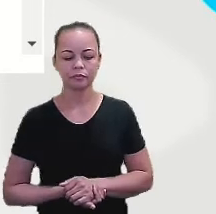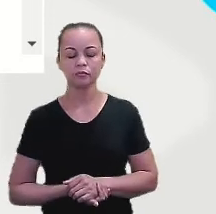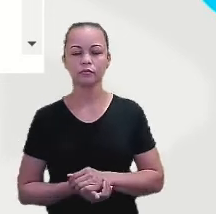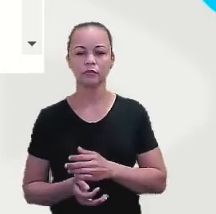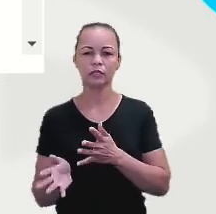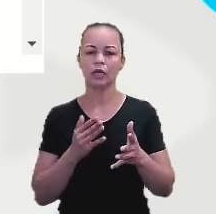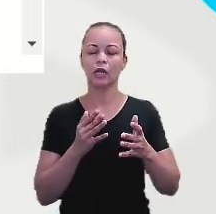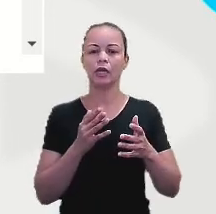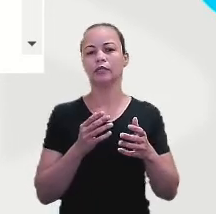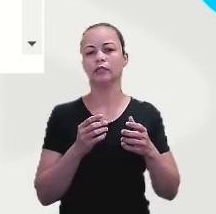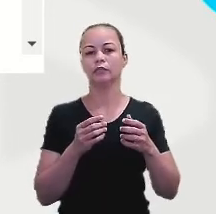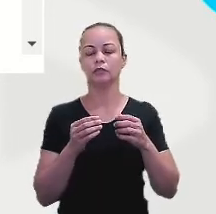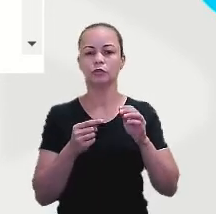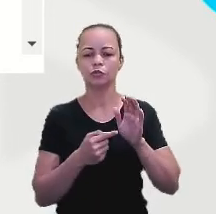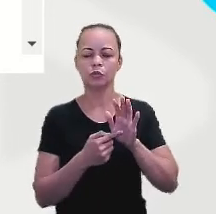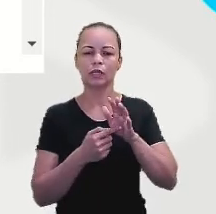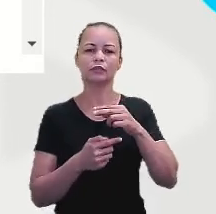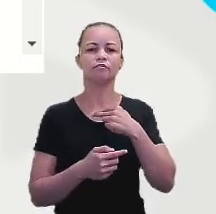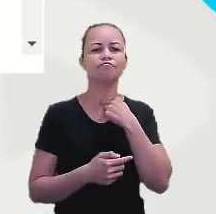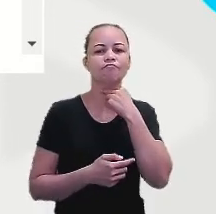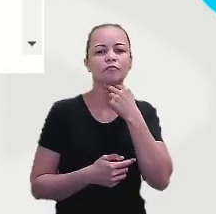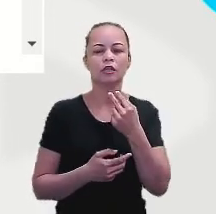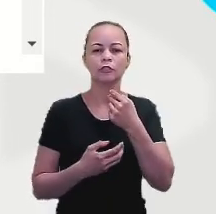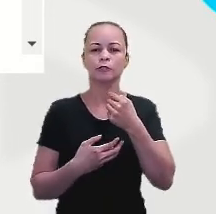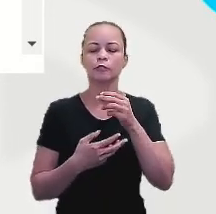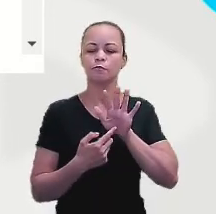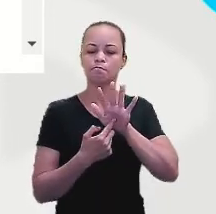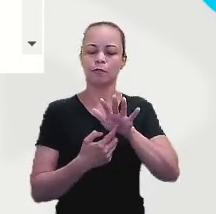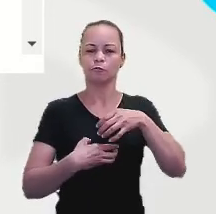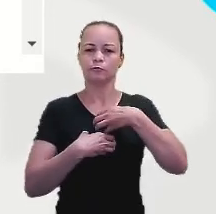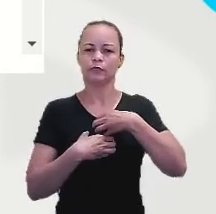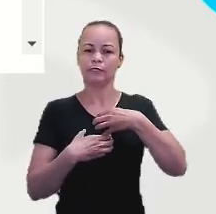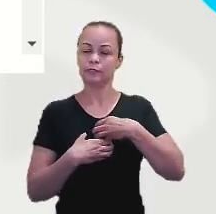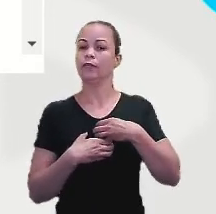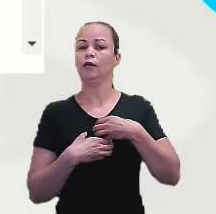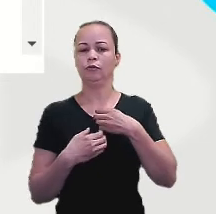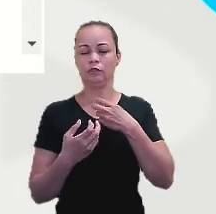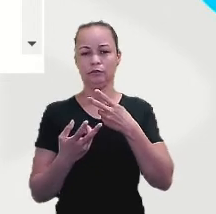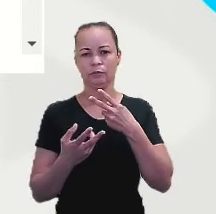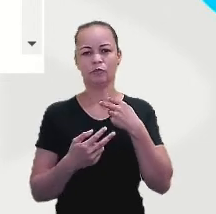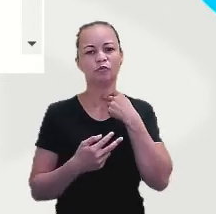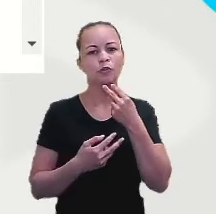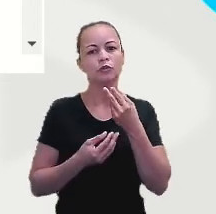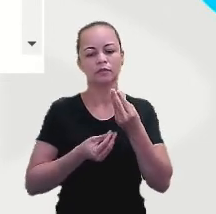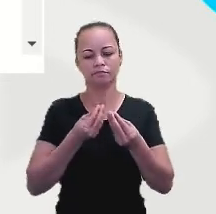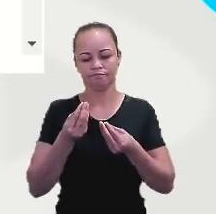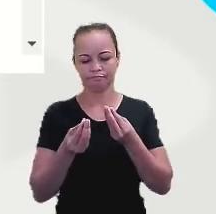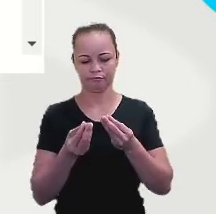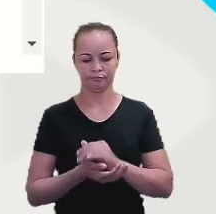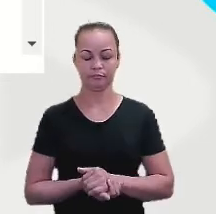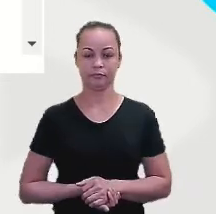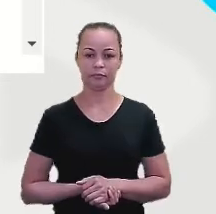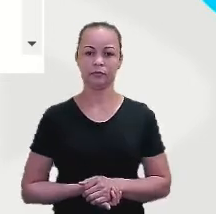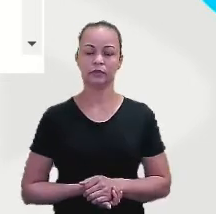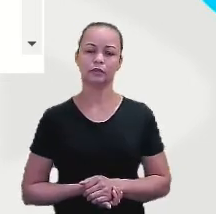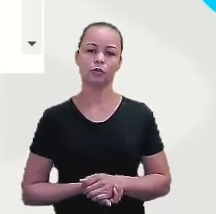Entonação peculiar que demonstra intenção, sentimento, por meio da modulação da voz. Então, assim, o